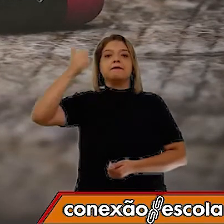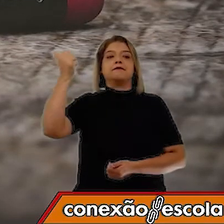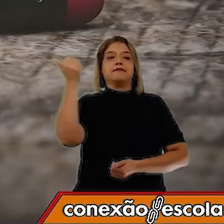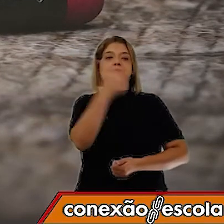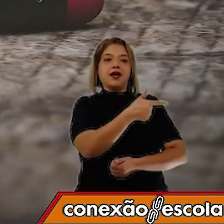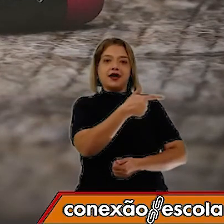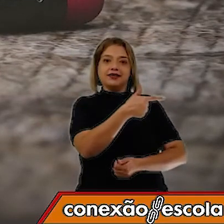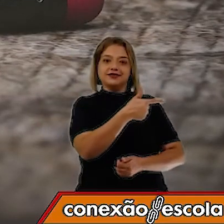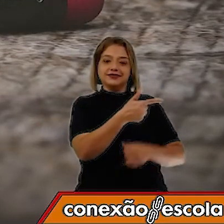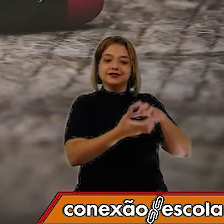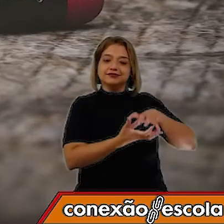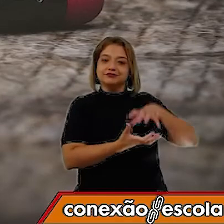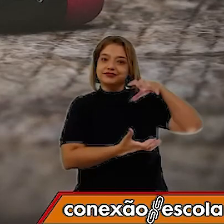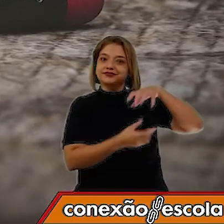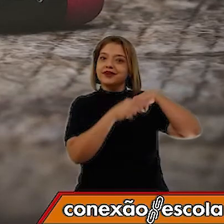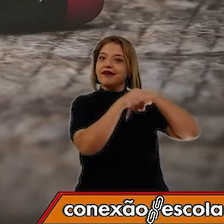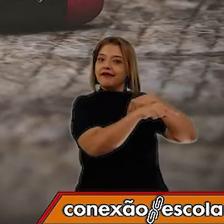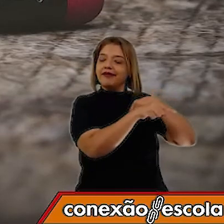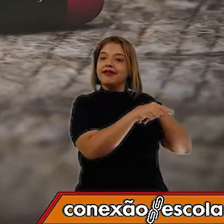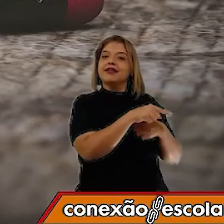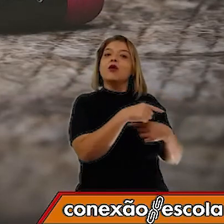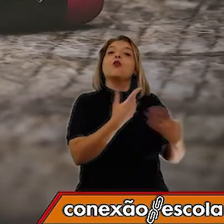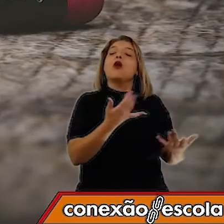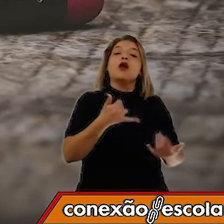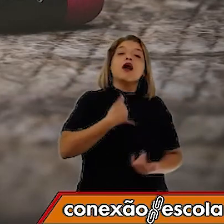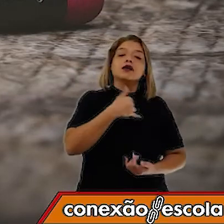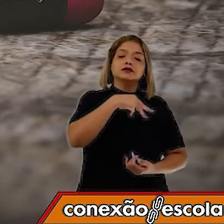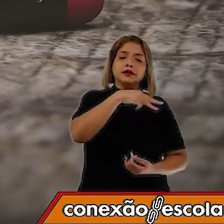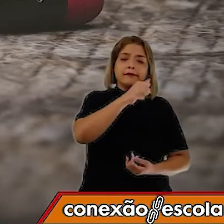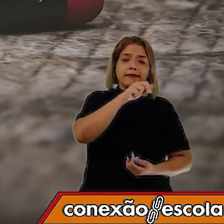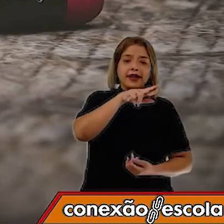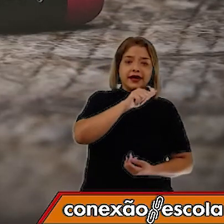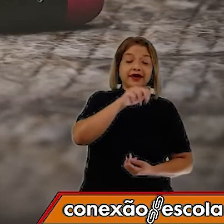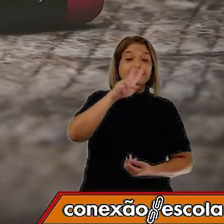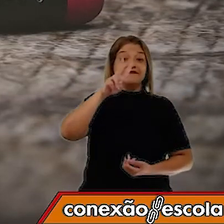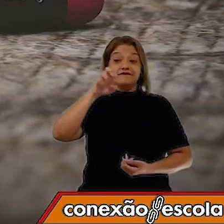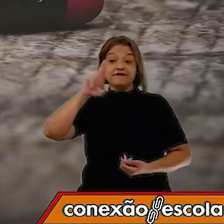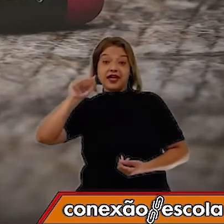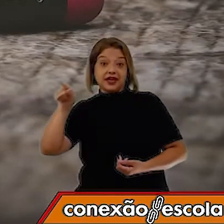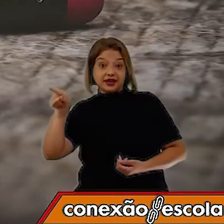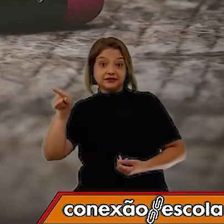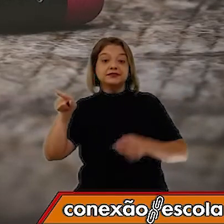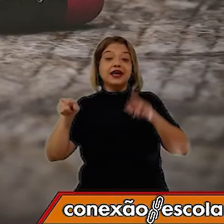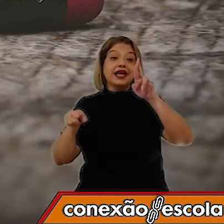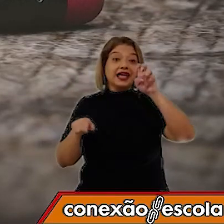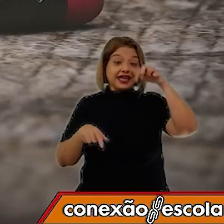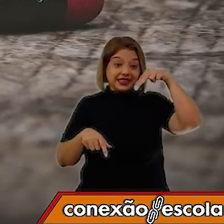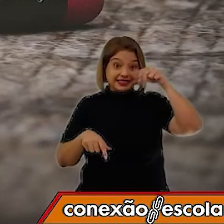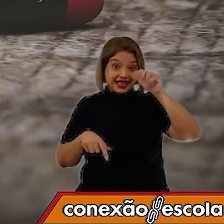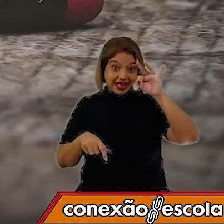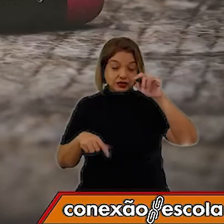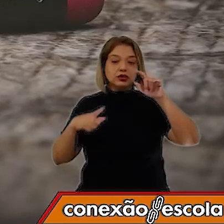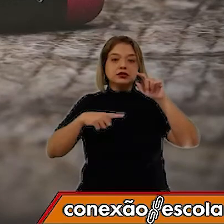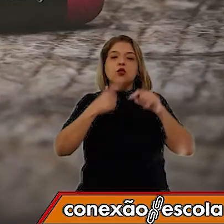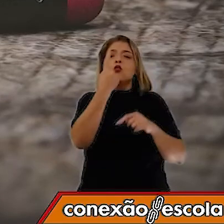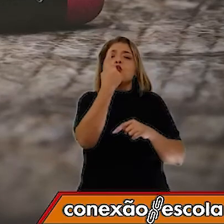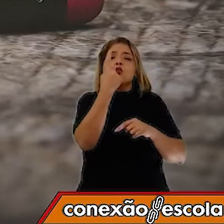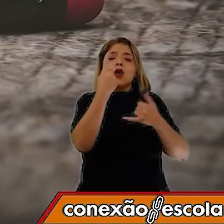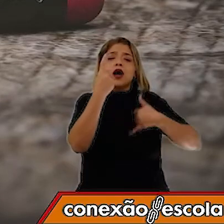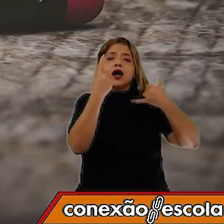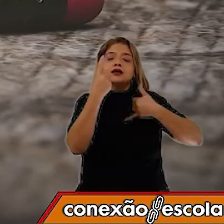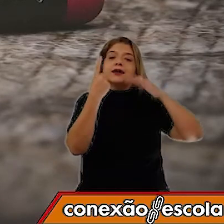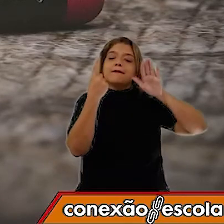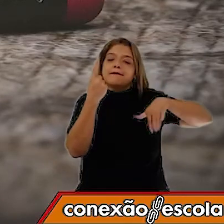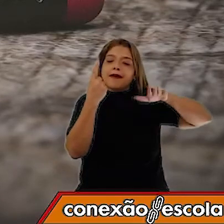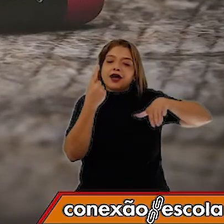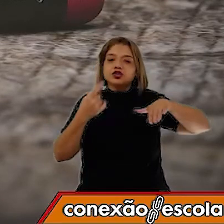Mara. Então a Vera tem quantos anos? Renato tem 1 ano a menos que Vera. Então você descobriu